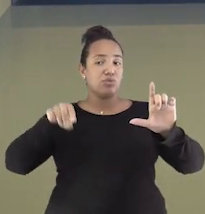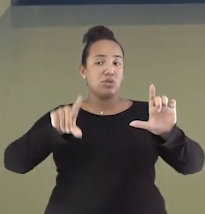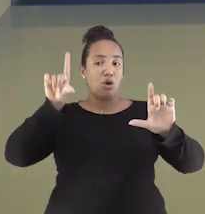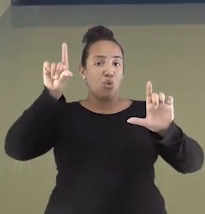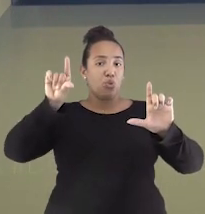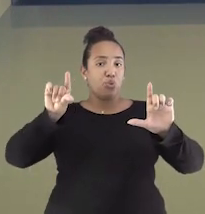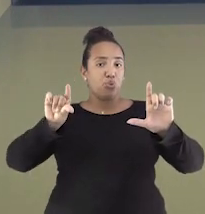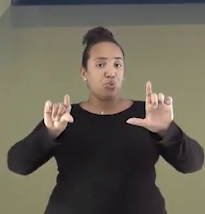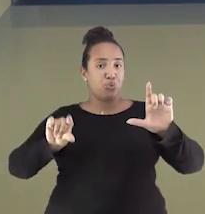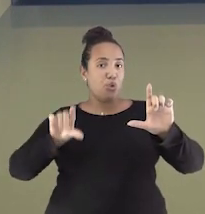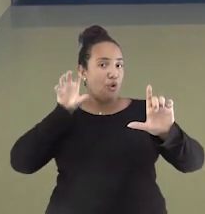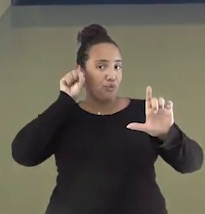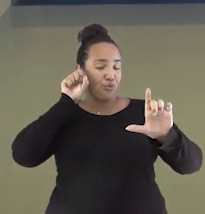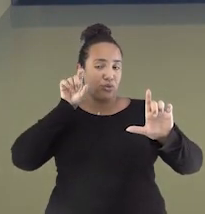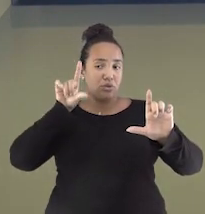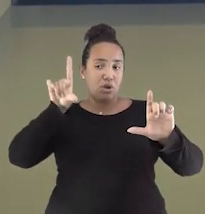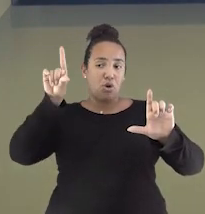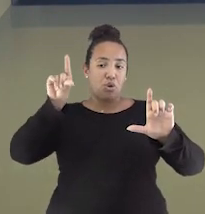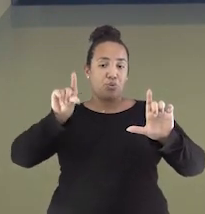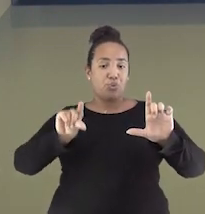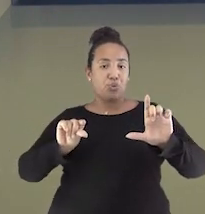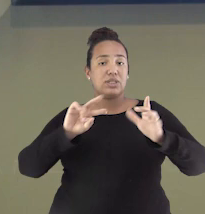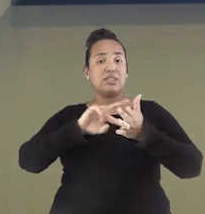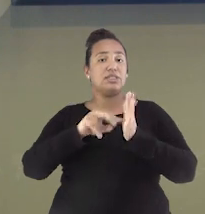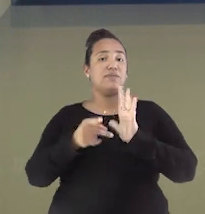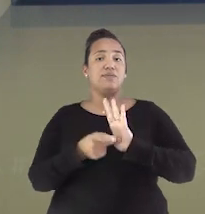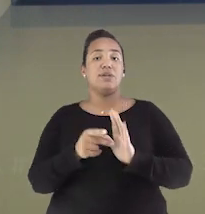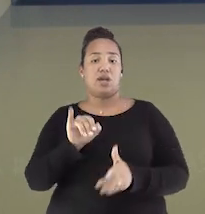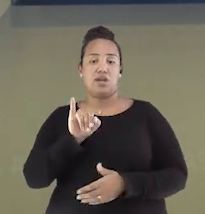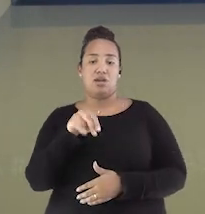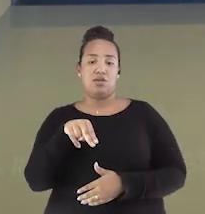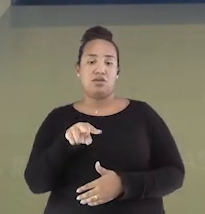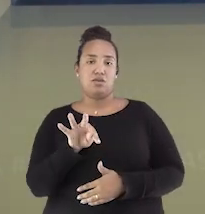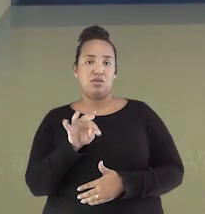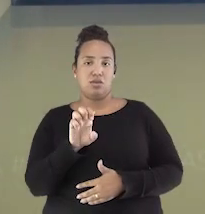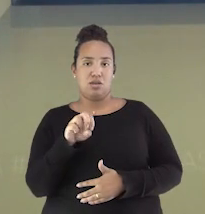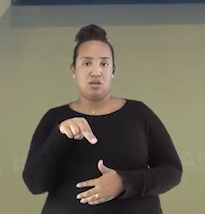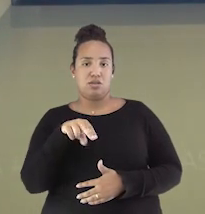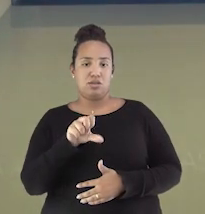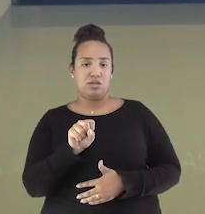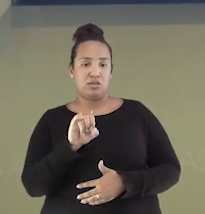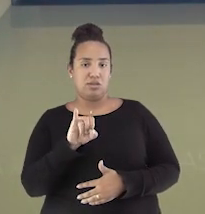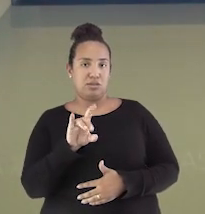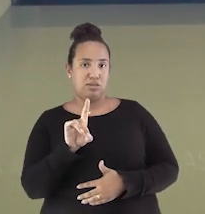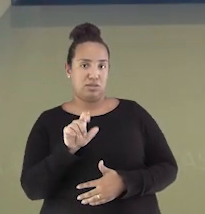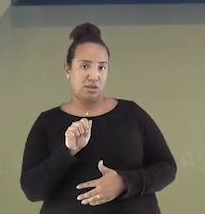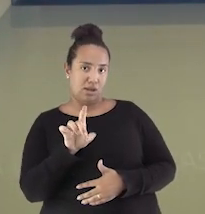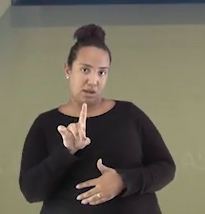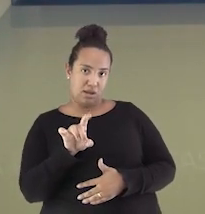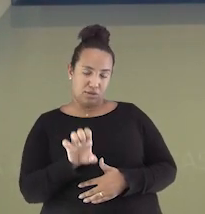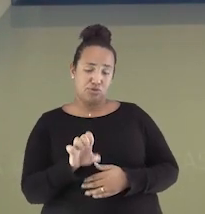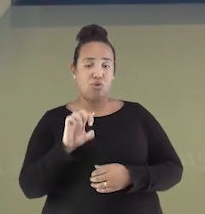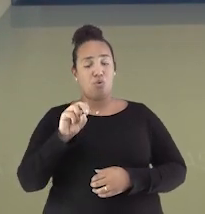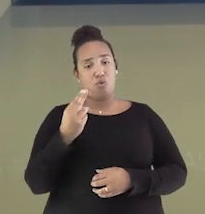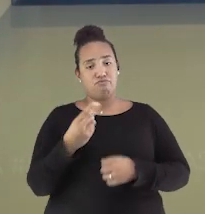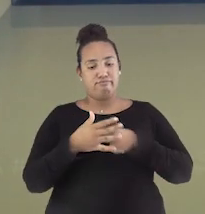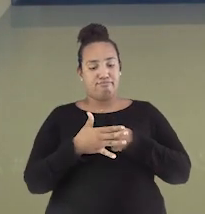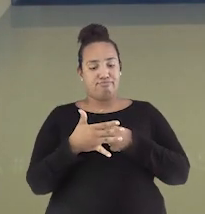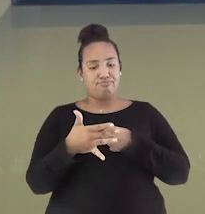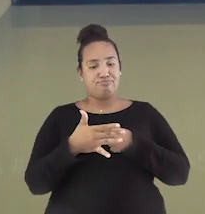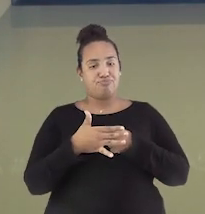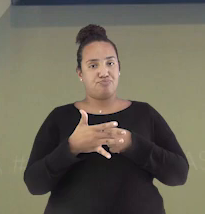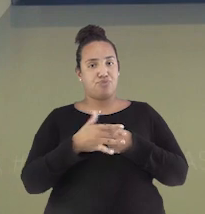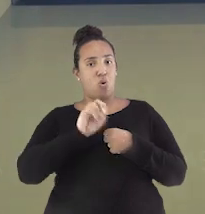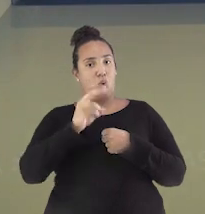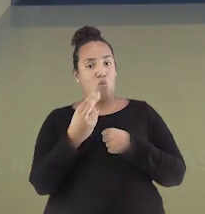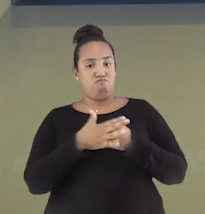na realidade ele tava com pouco intensidade agora eu vou mostrar uma coisa para vocês tá fazendo demonstração como é que funciona